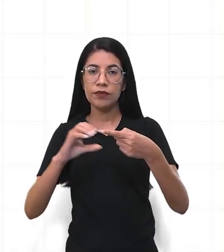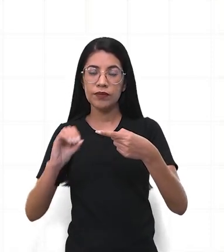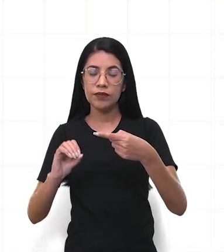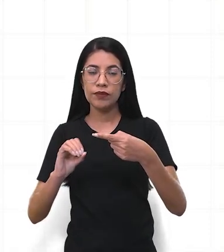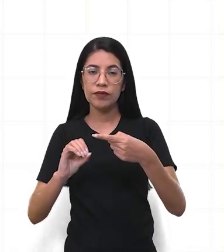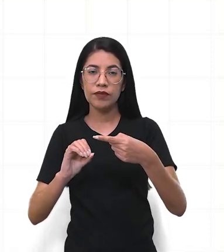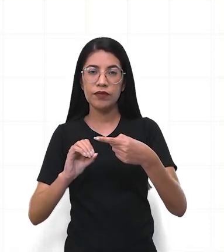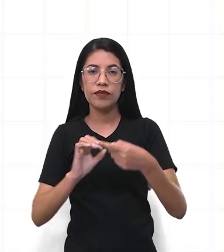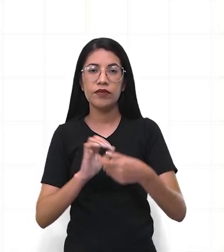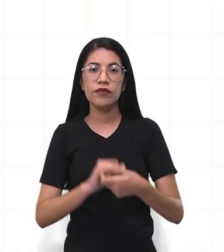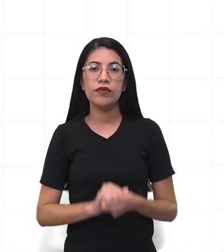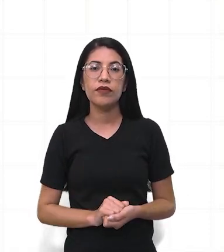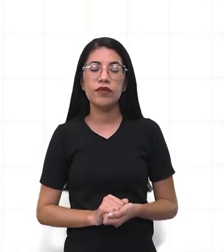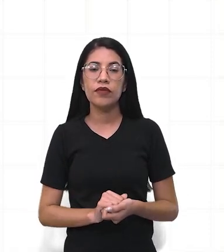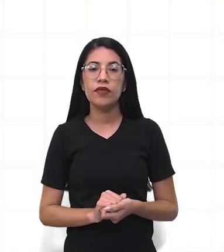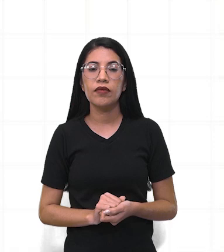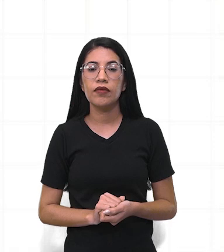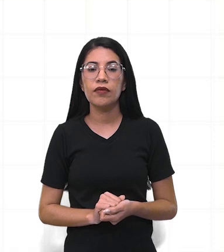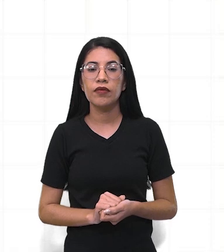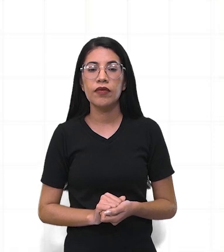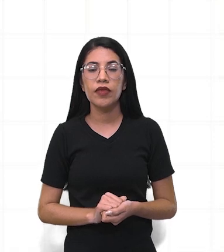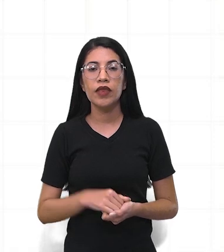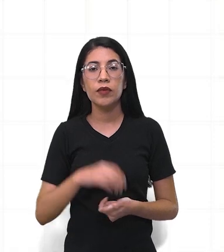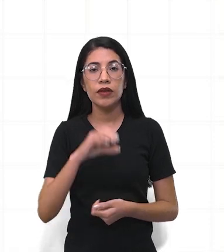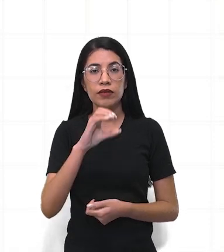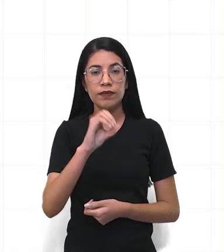8 sobre 100 é a mesma coisa que